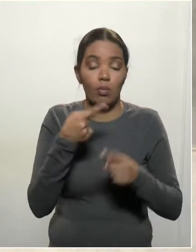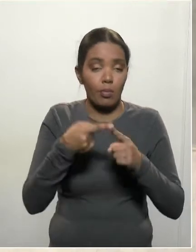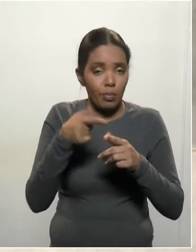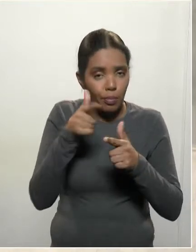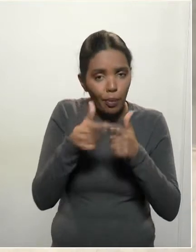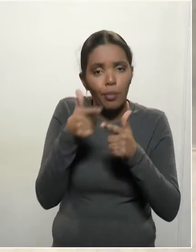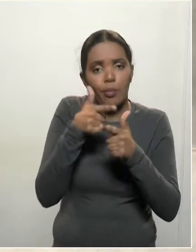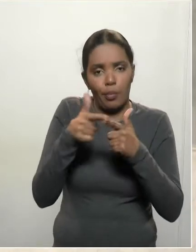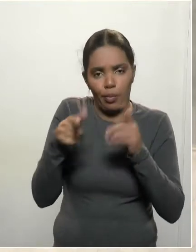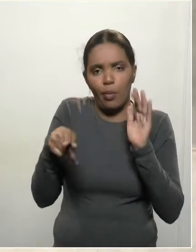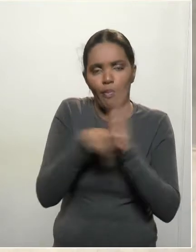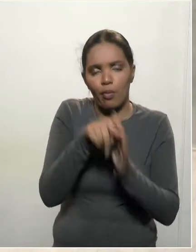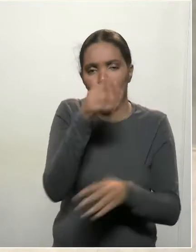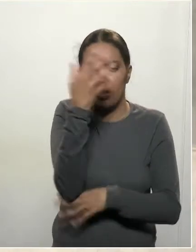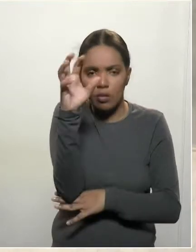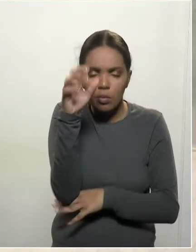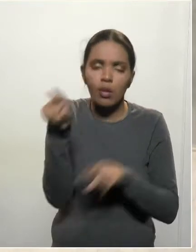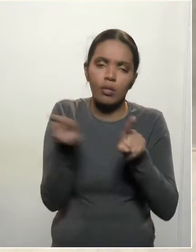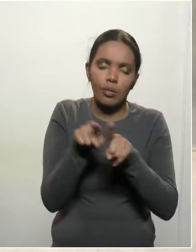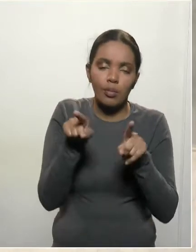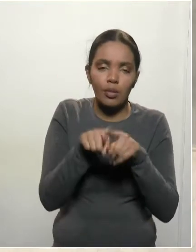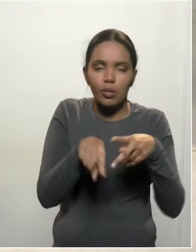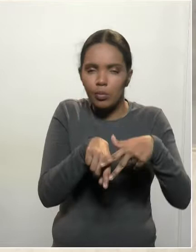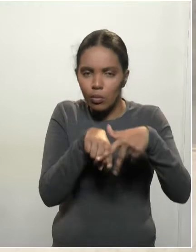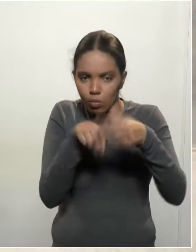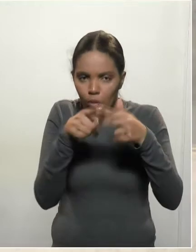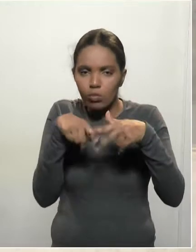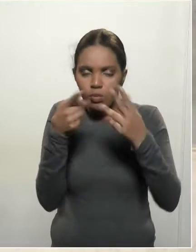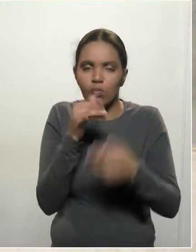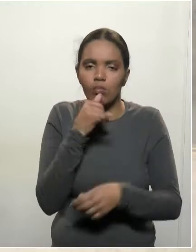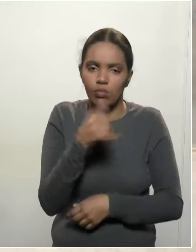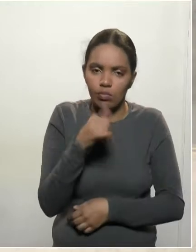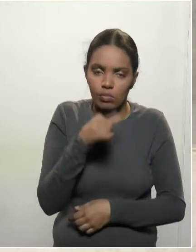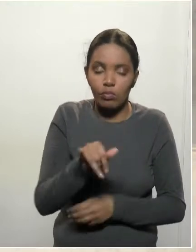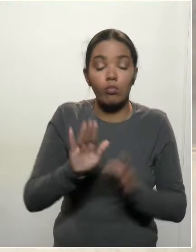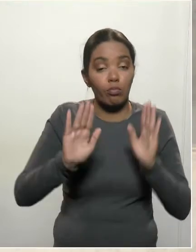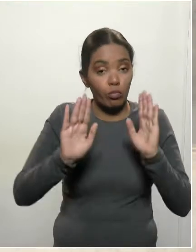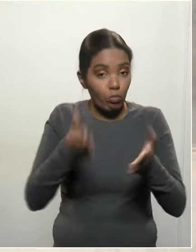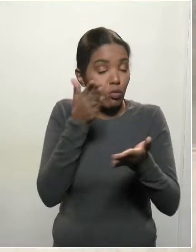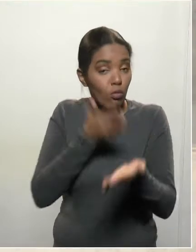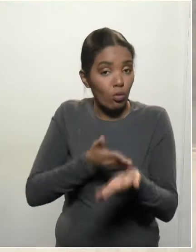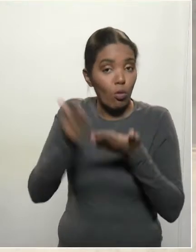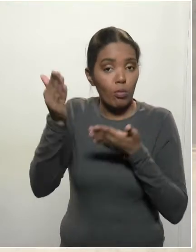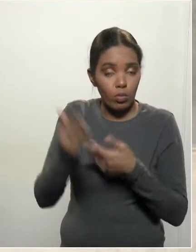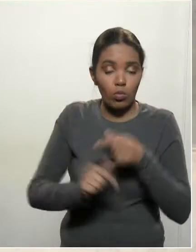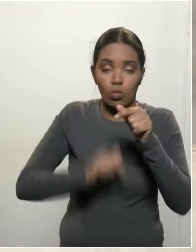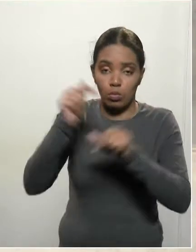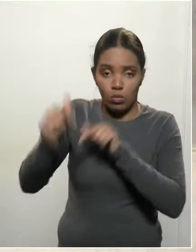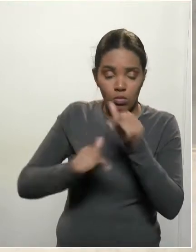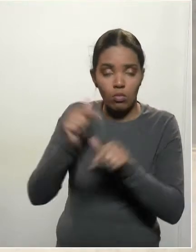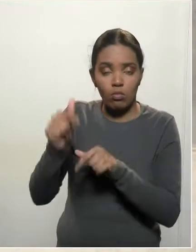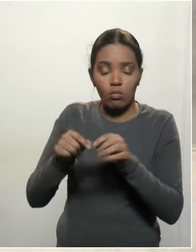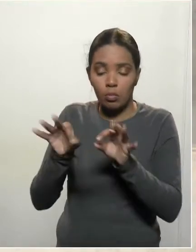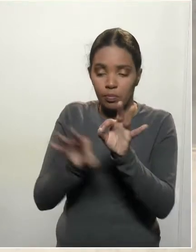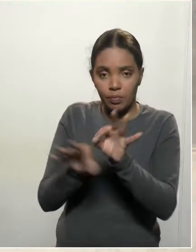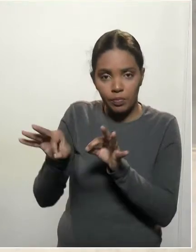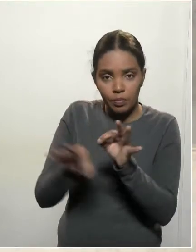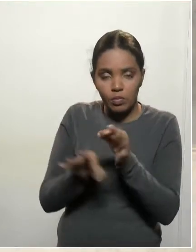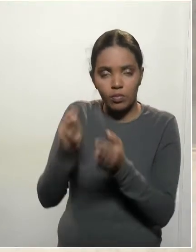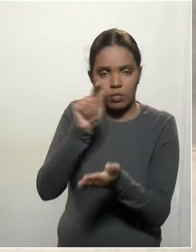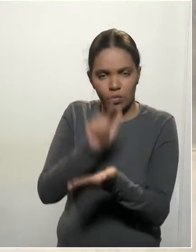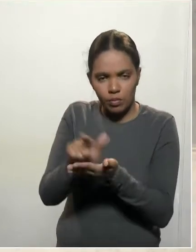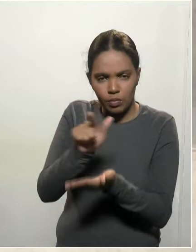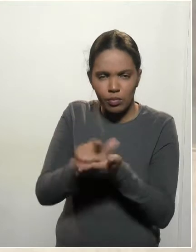climáticas ou de manutenções, e que já está em operação a obra de ampliação da estação de